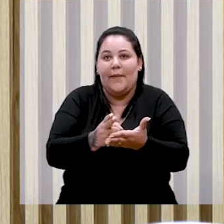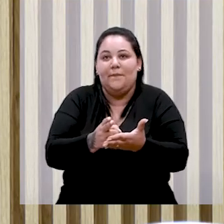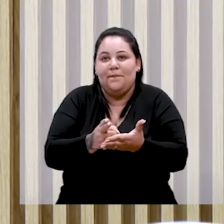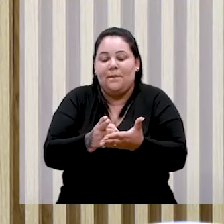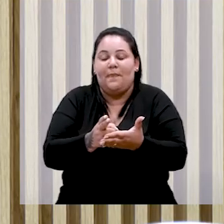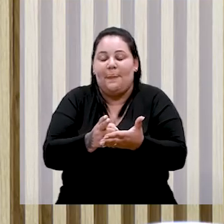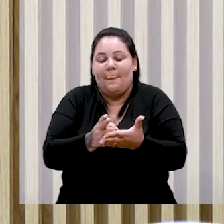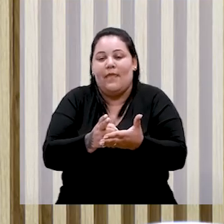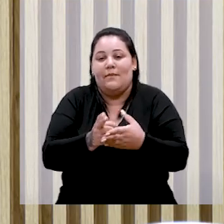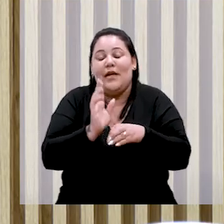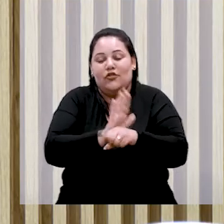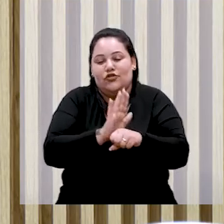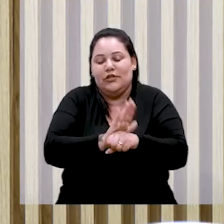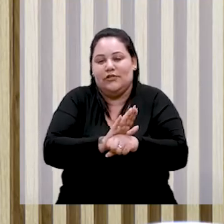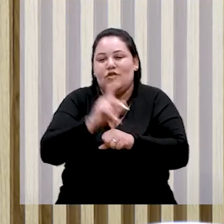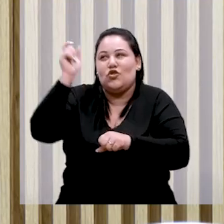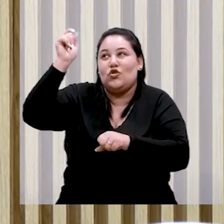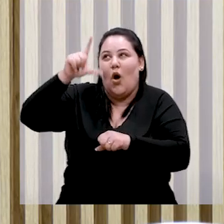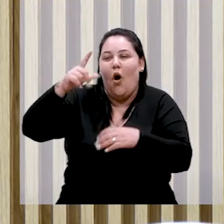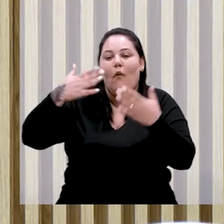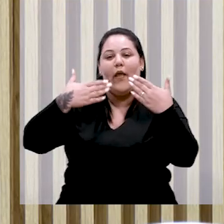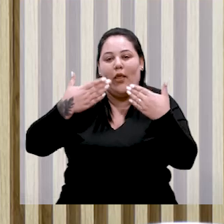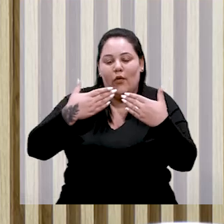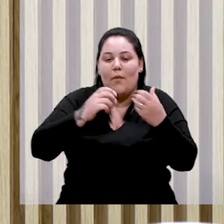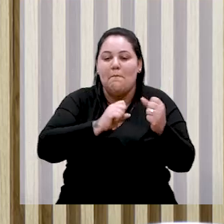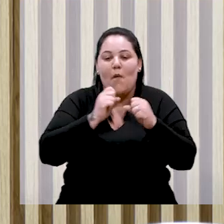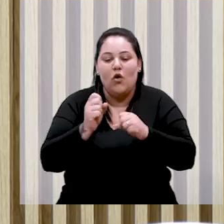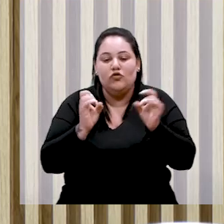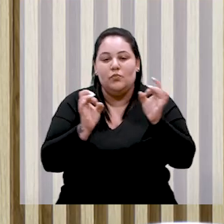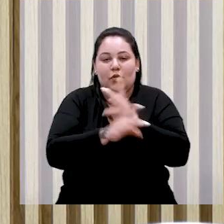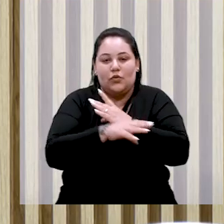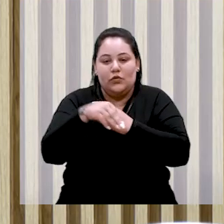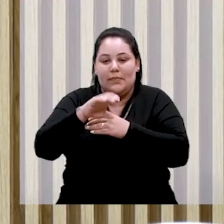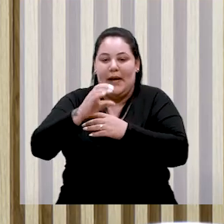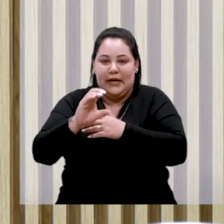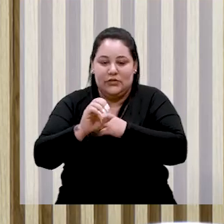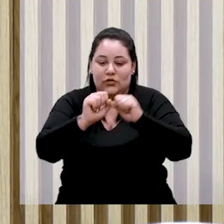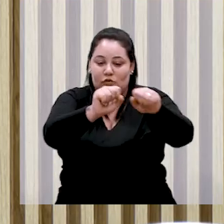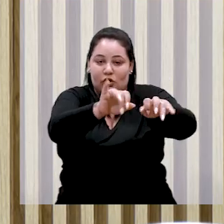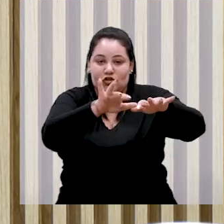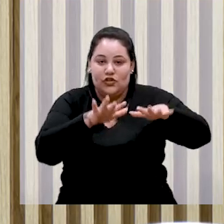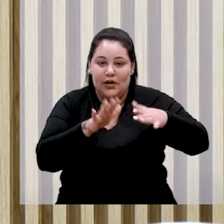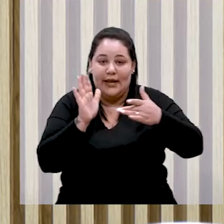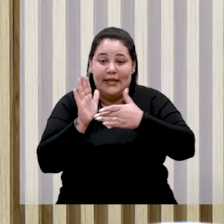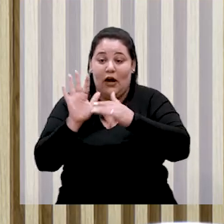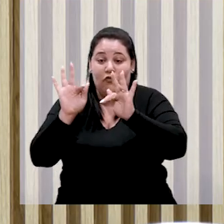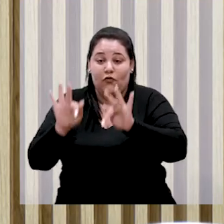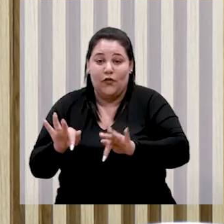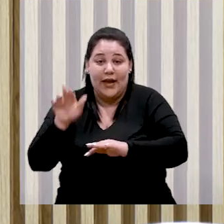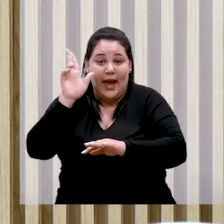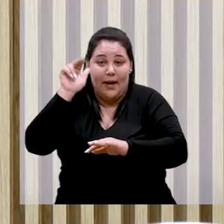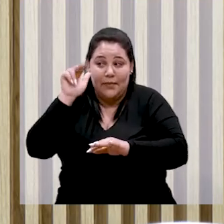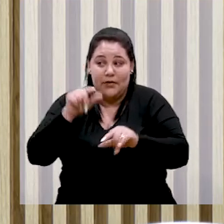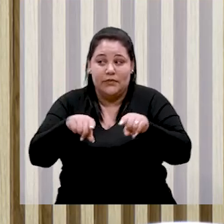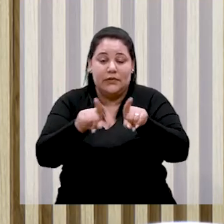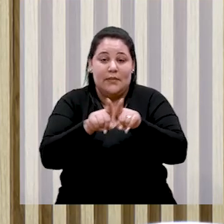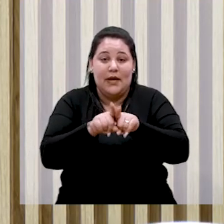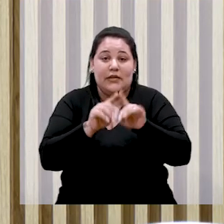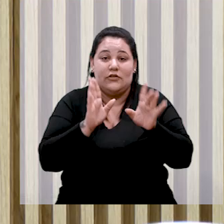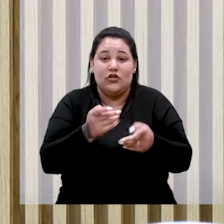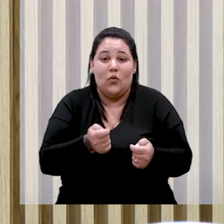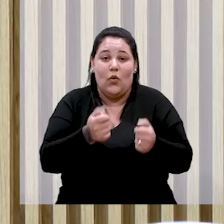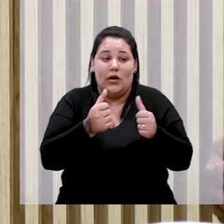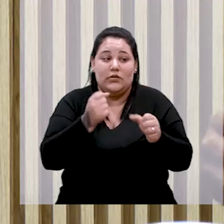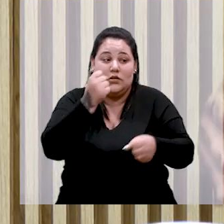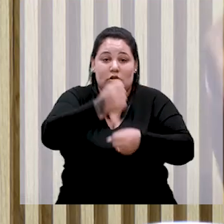ajudando como estava nos últimos tempos, que ele possa ser entregue já em março e que o auditório possa ser entregue até o fim de abril. E aí já está